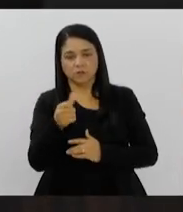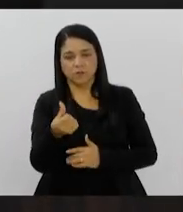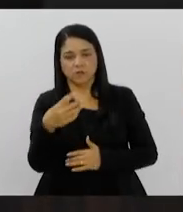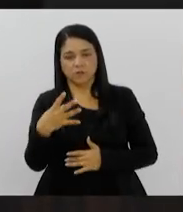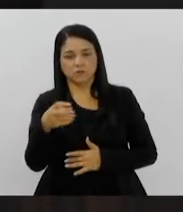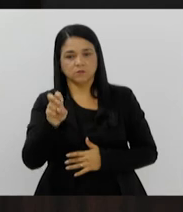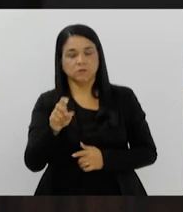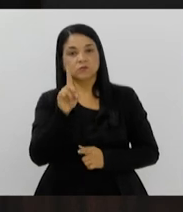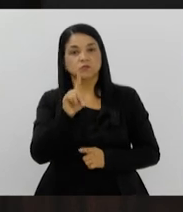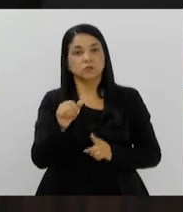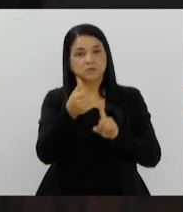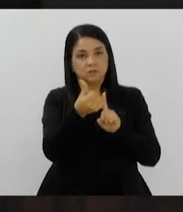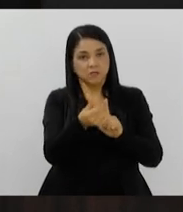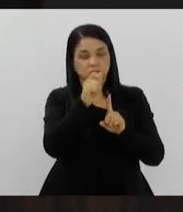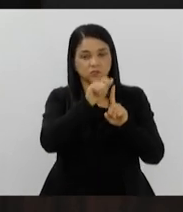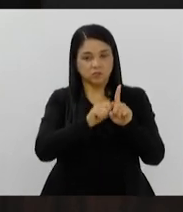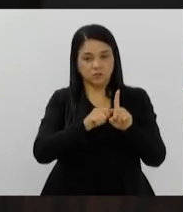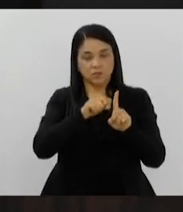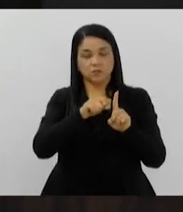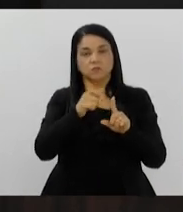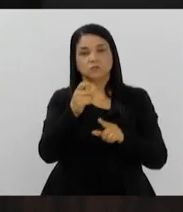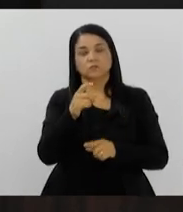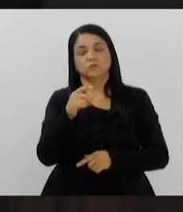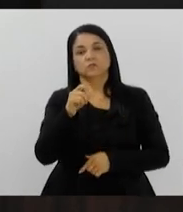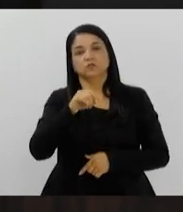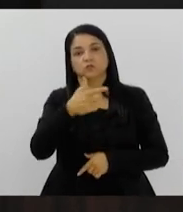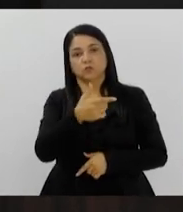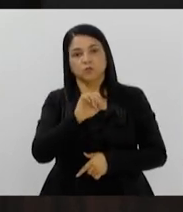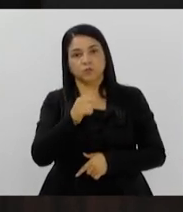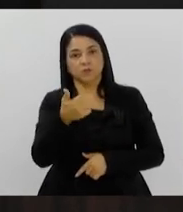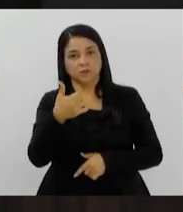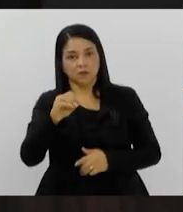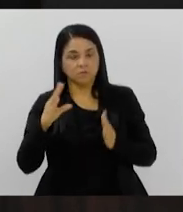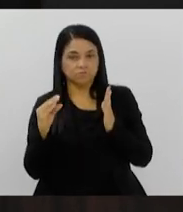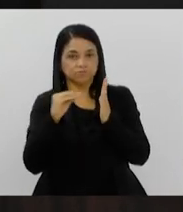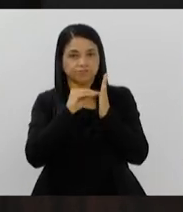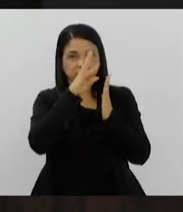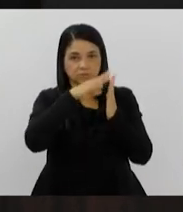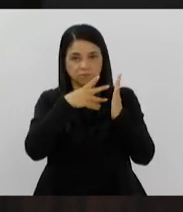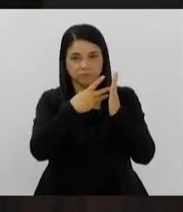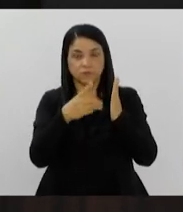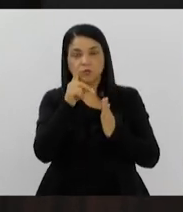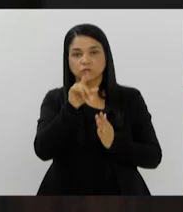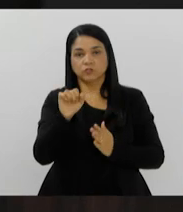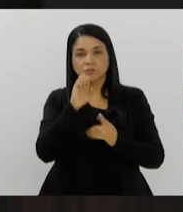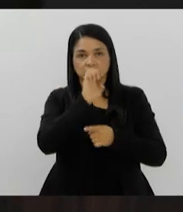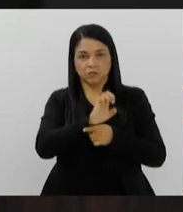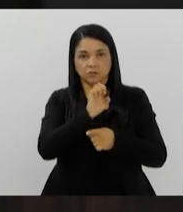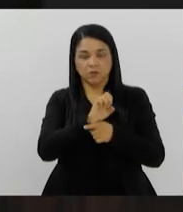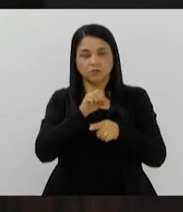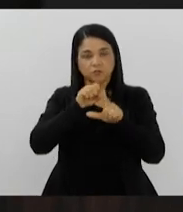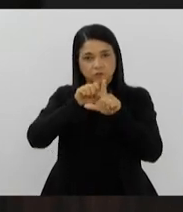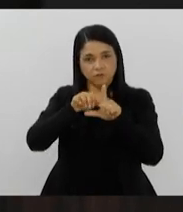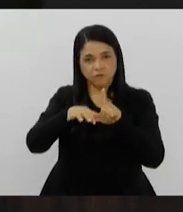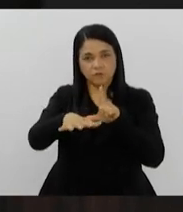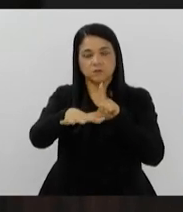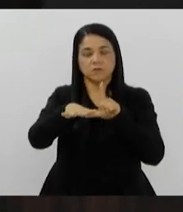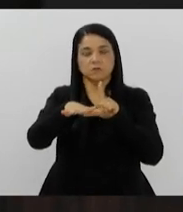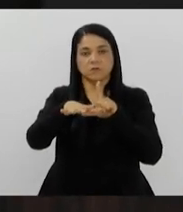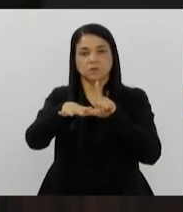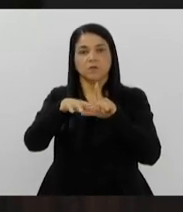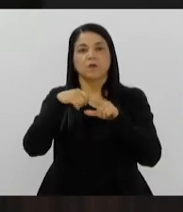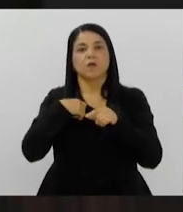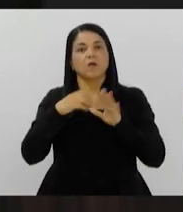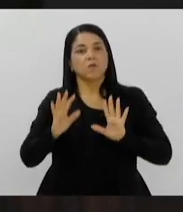6 de janeiro de 2010, para incluir no calendário do Estado do Rio de Janeiro o Dia Estadual do Influenciador Digital, a